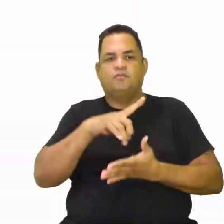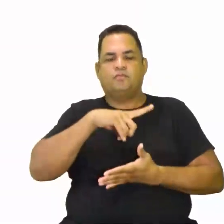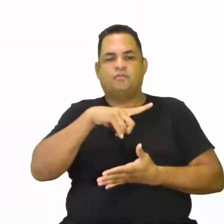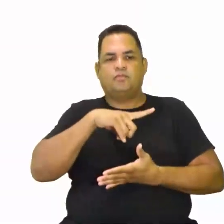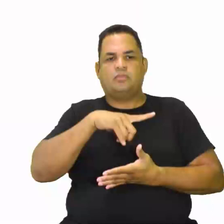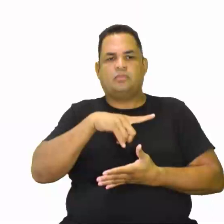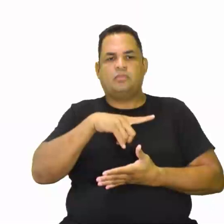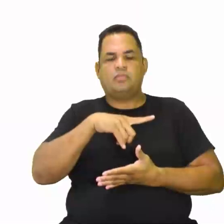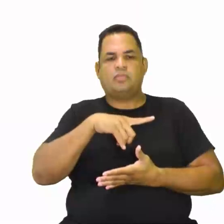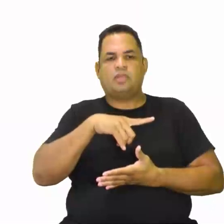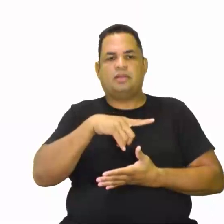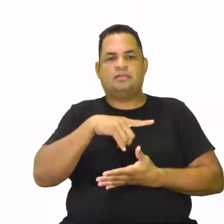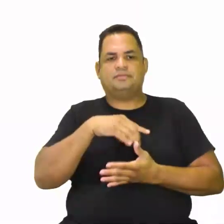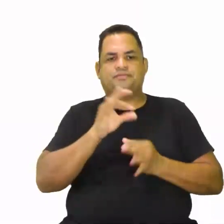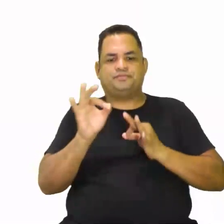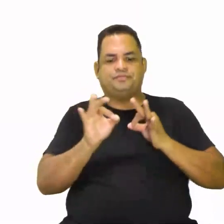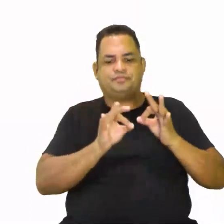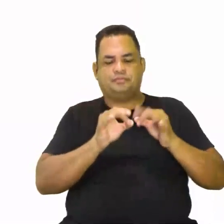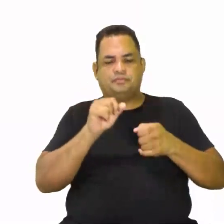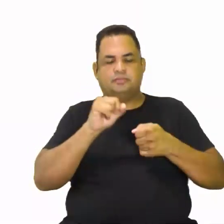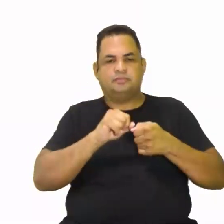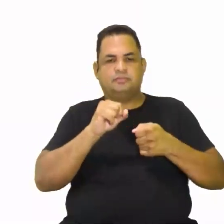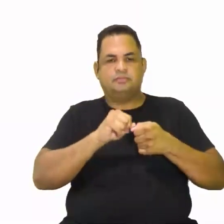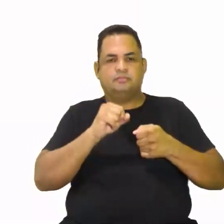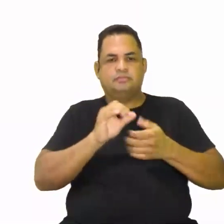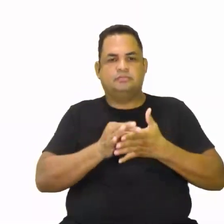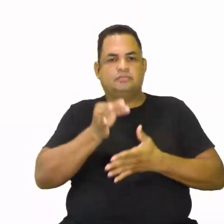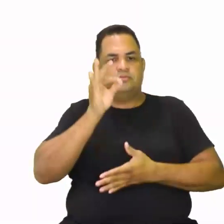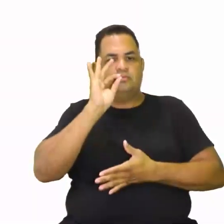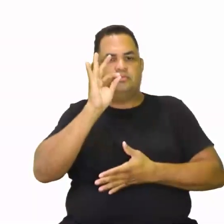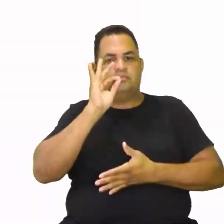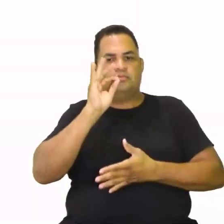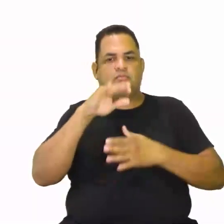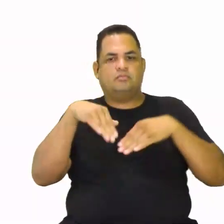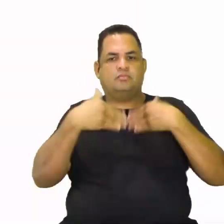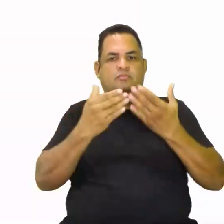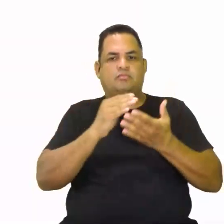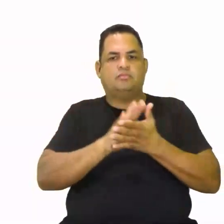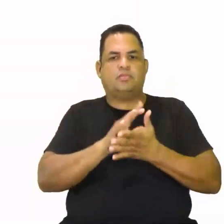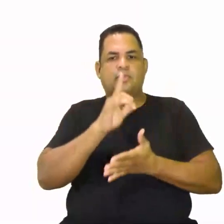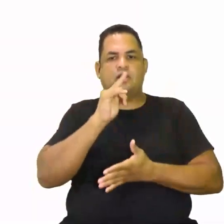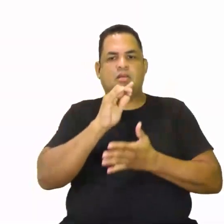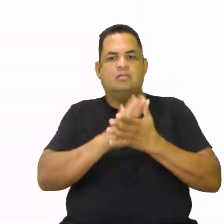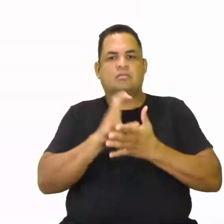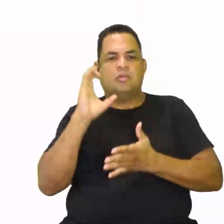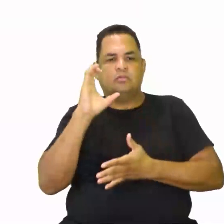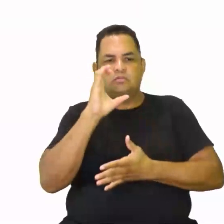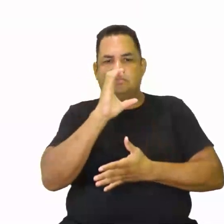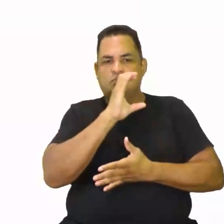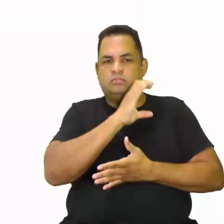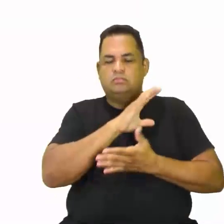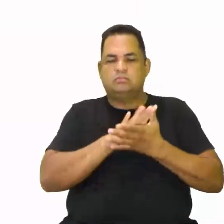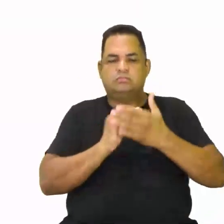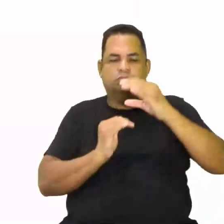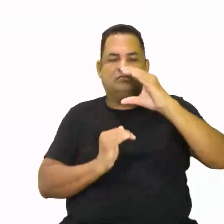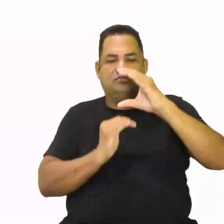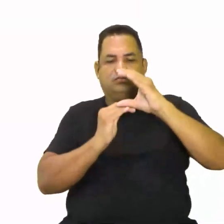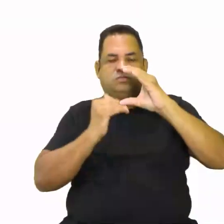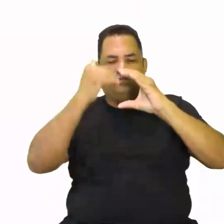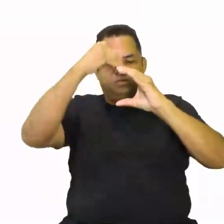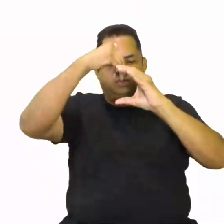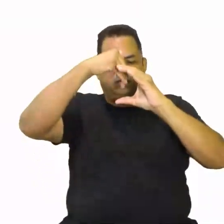temos que na preparação do café, quando a água quente passa